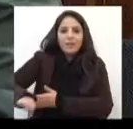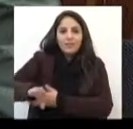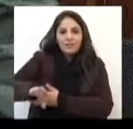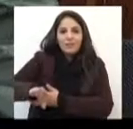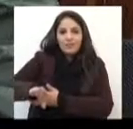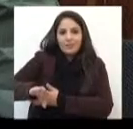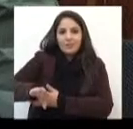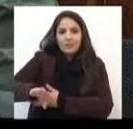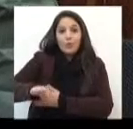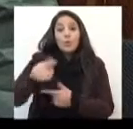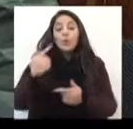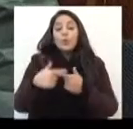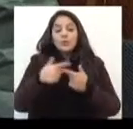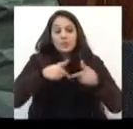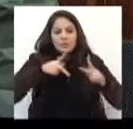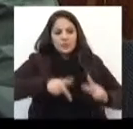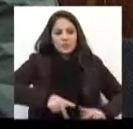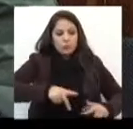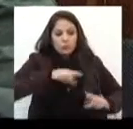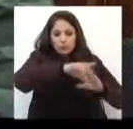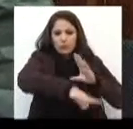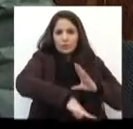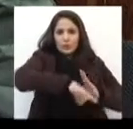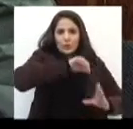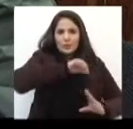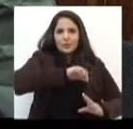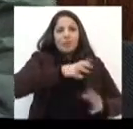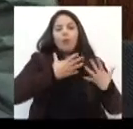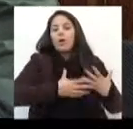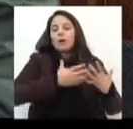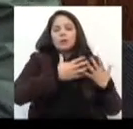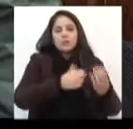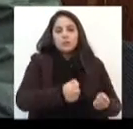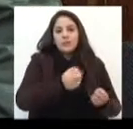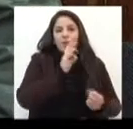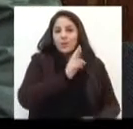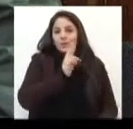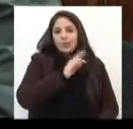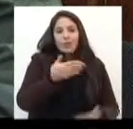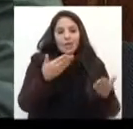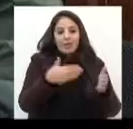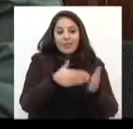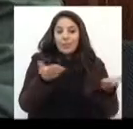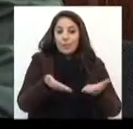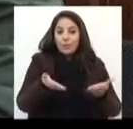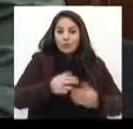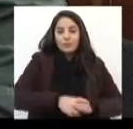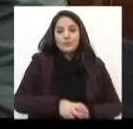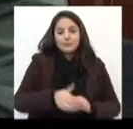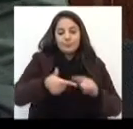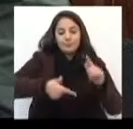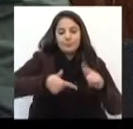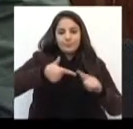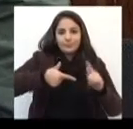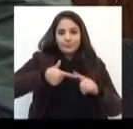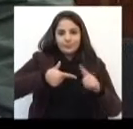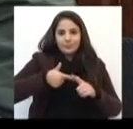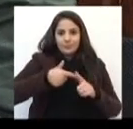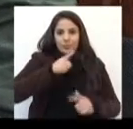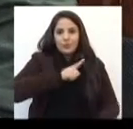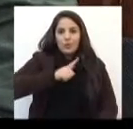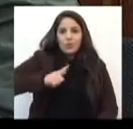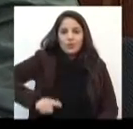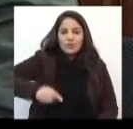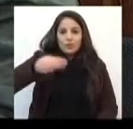exclusivamente porque os derrotados no processo eleitoral não aceitaram o resultado da eleição até hoje. Segundo, o governo